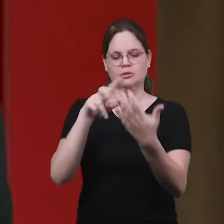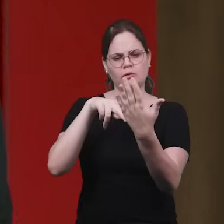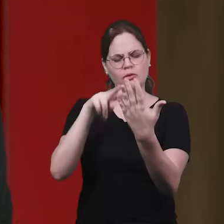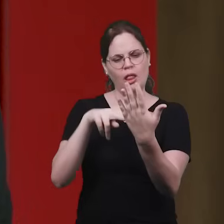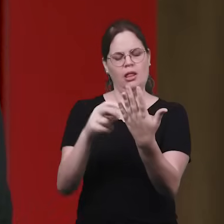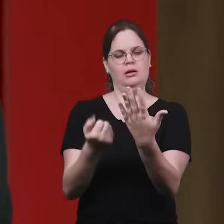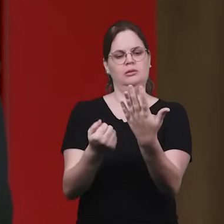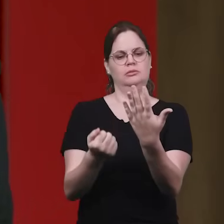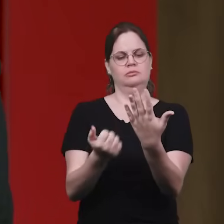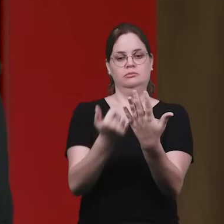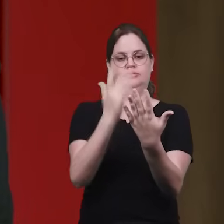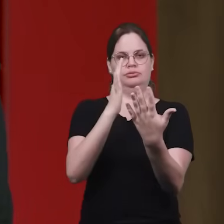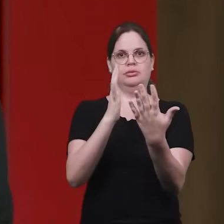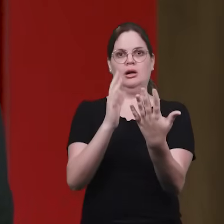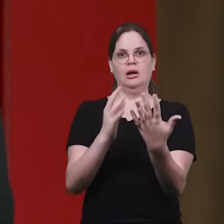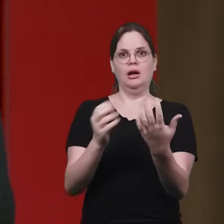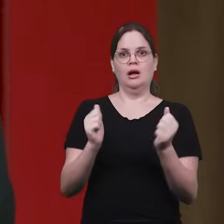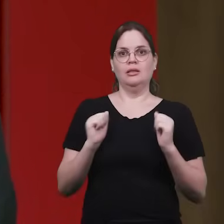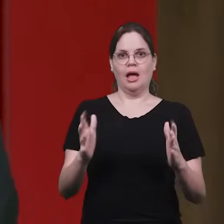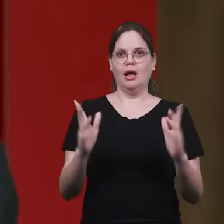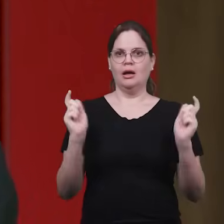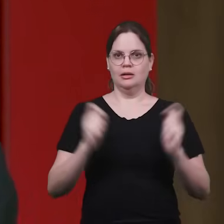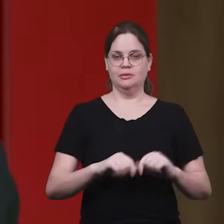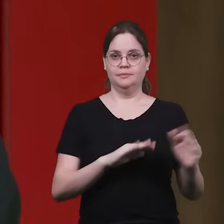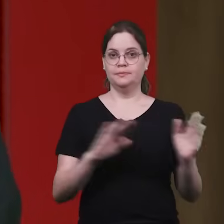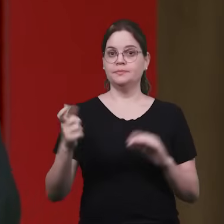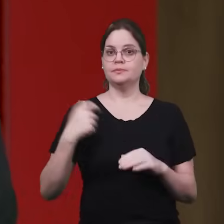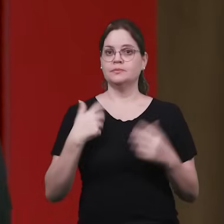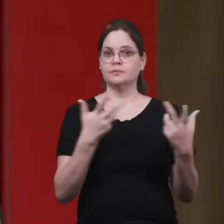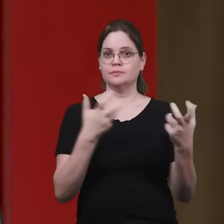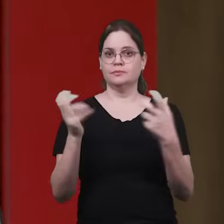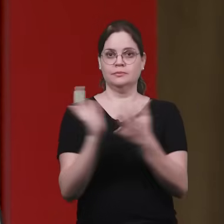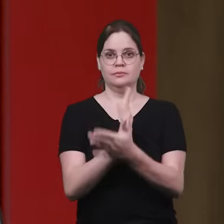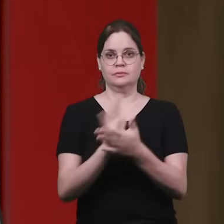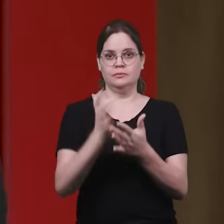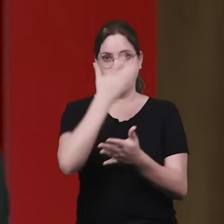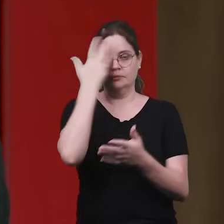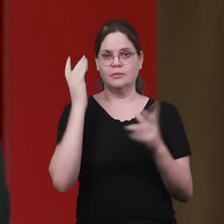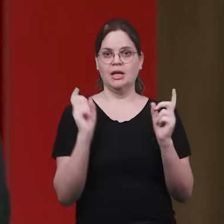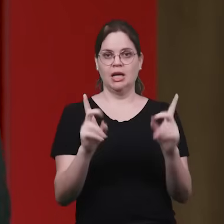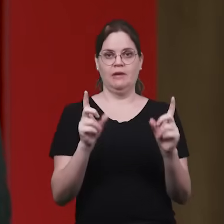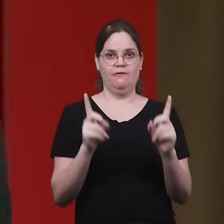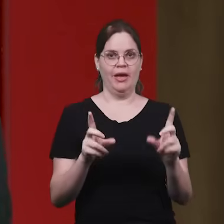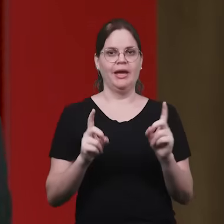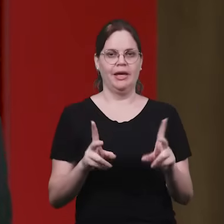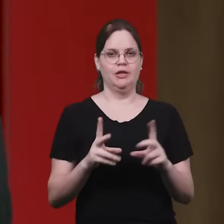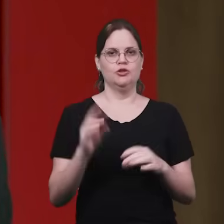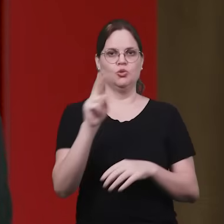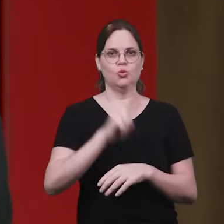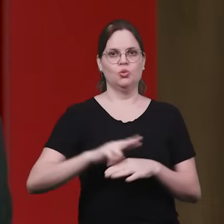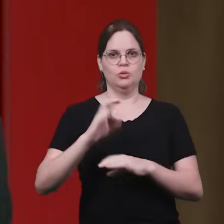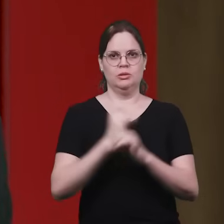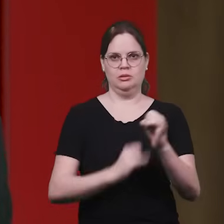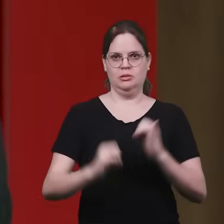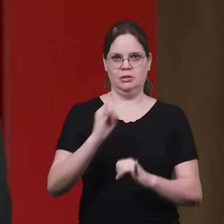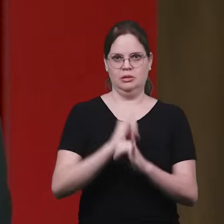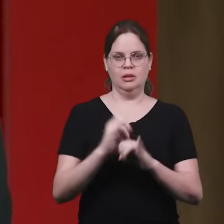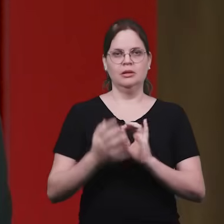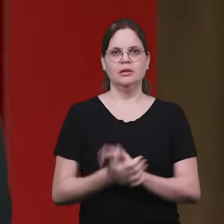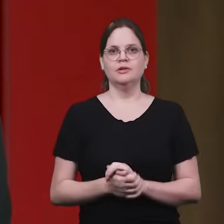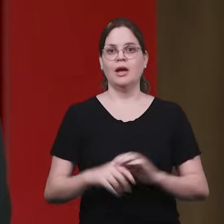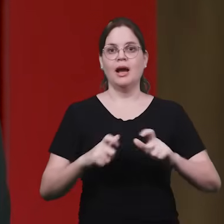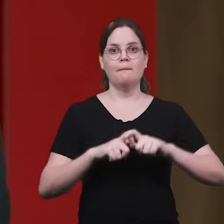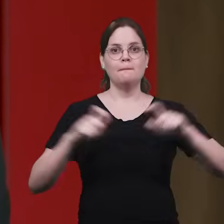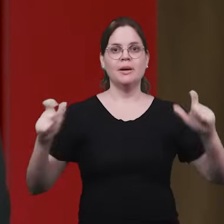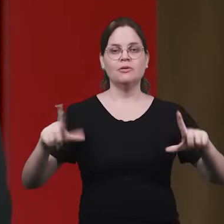geram essa reação. Por exemplo, eu estava observando algumas pessoas que vendem pela internet. A